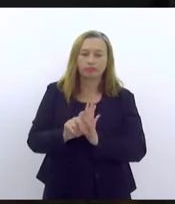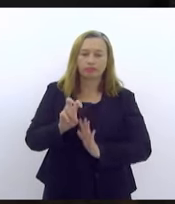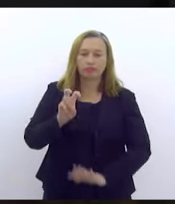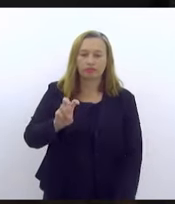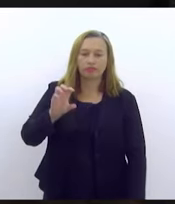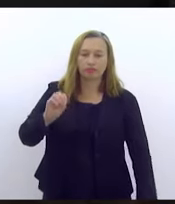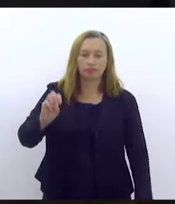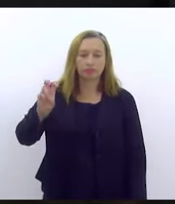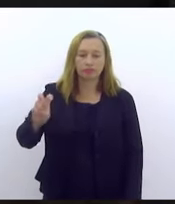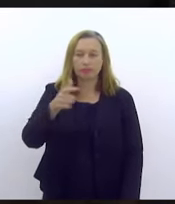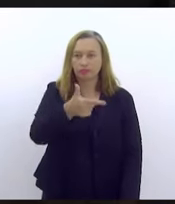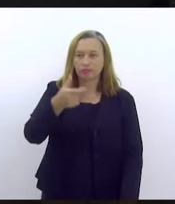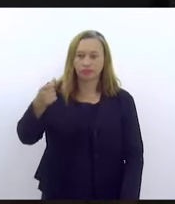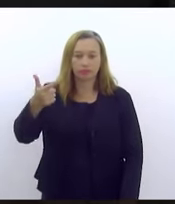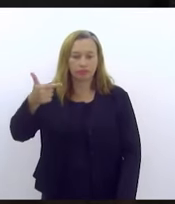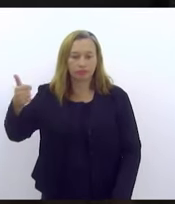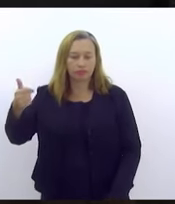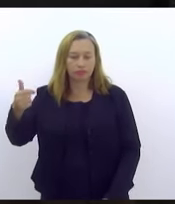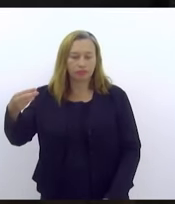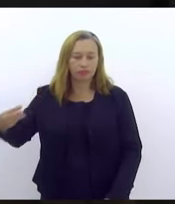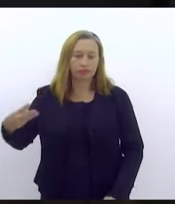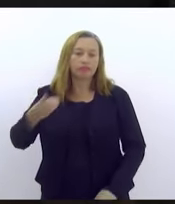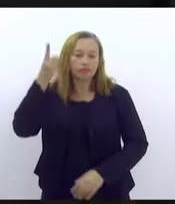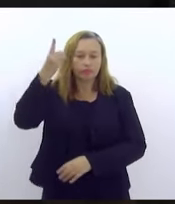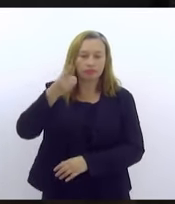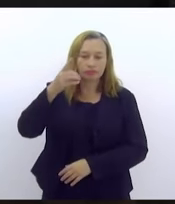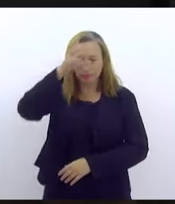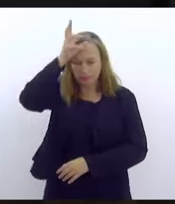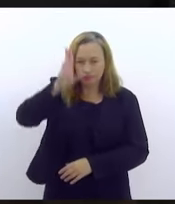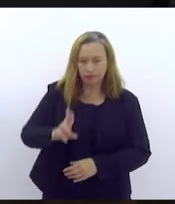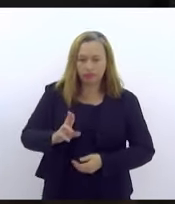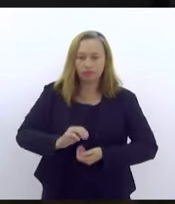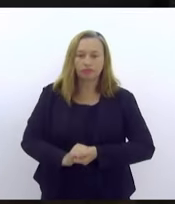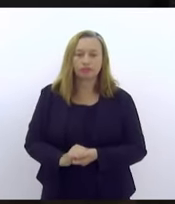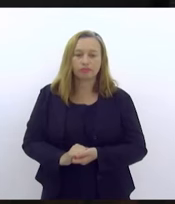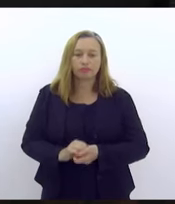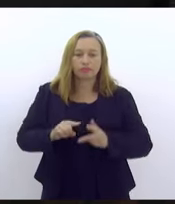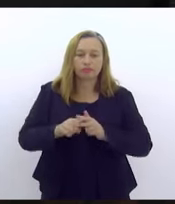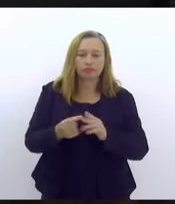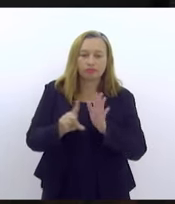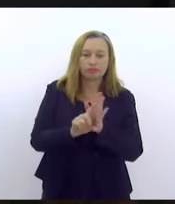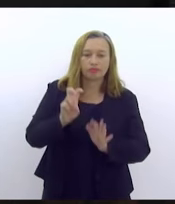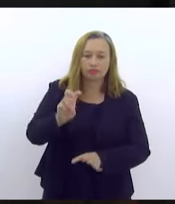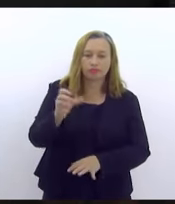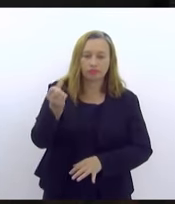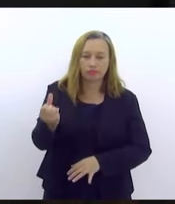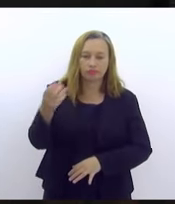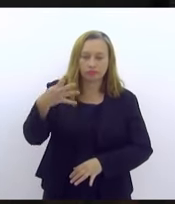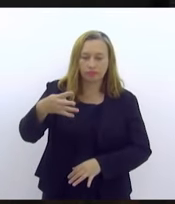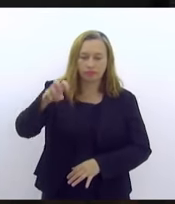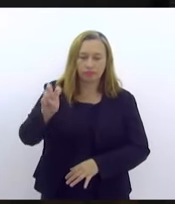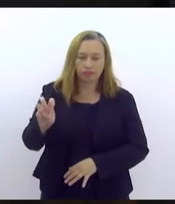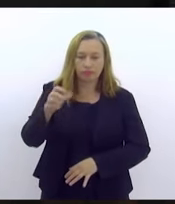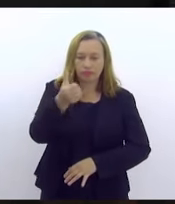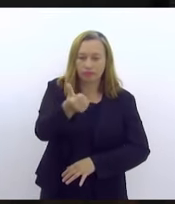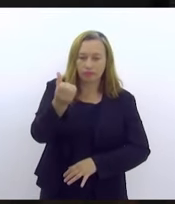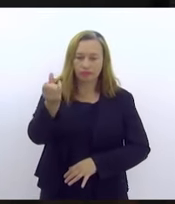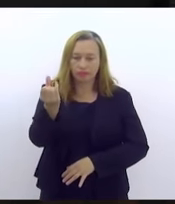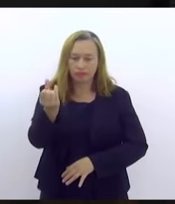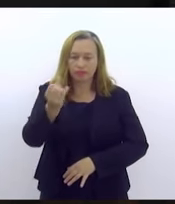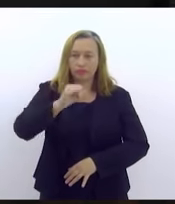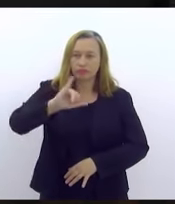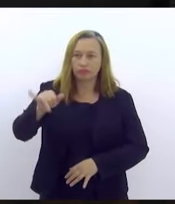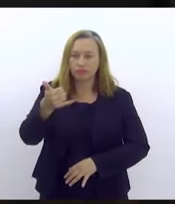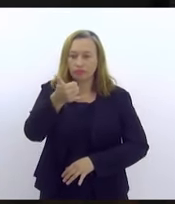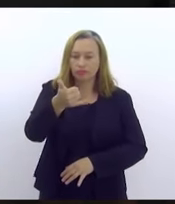número 505/2023, de autoria da deputada Tia Ju, que altera a lei número 5.645, de 6